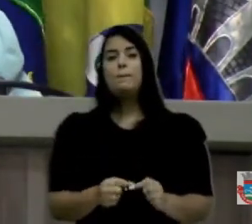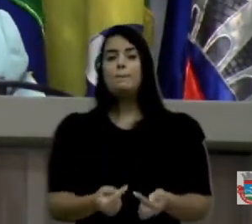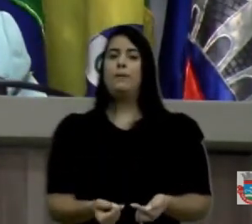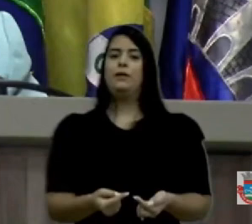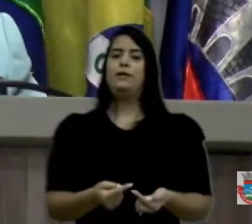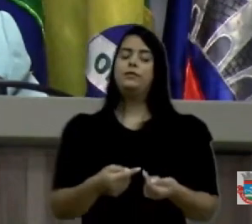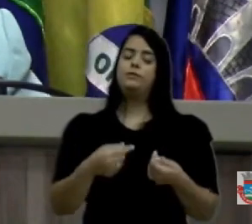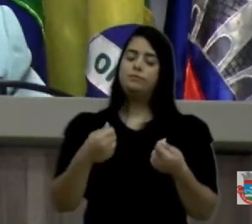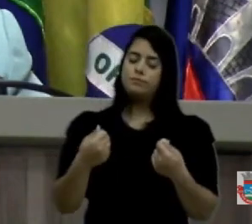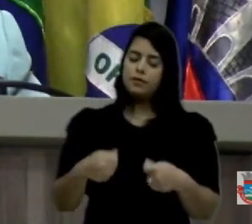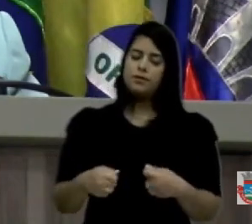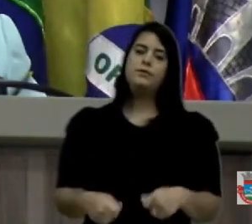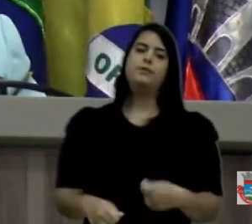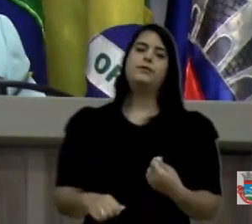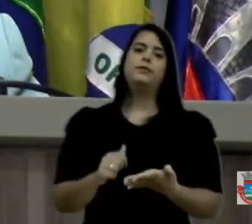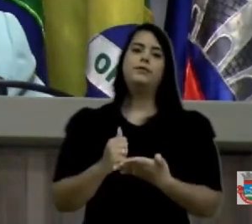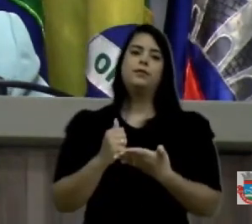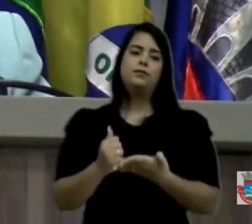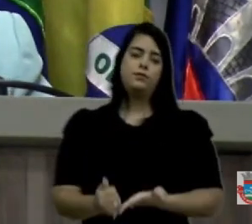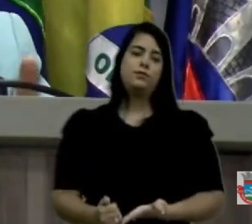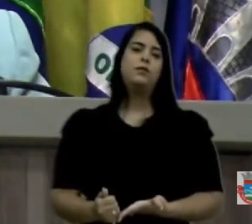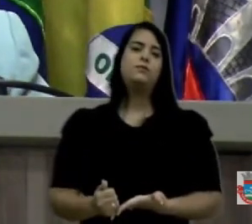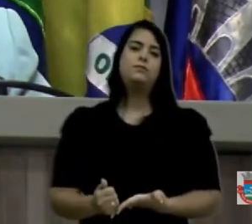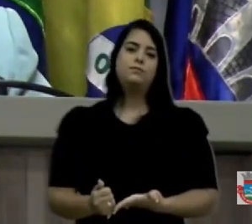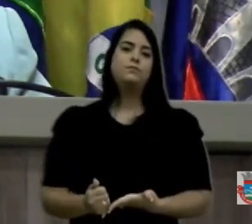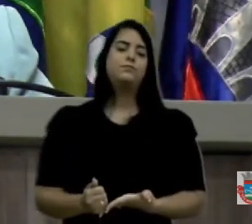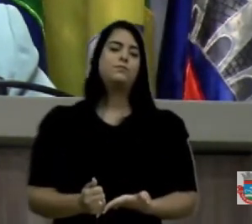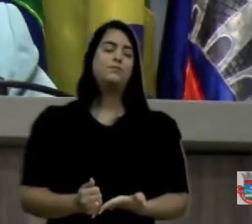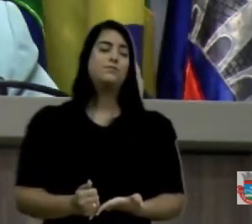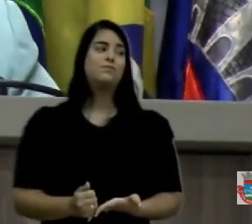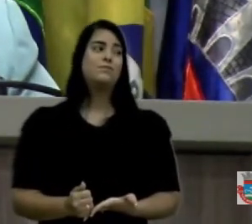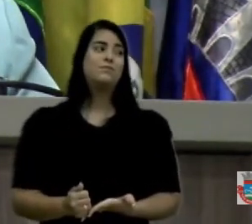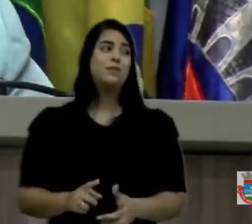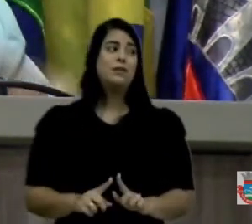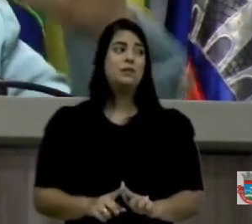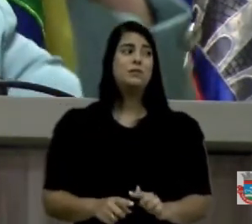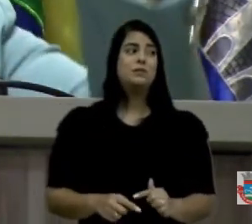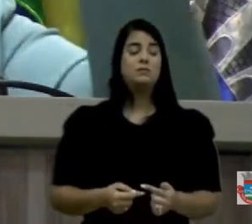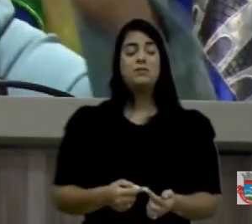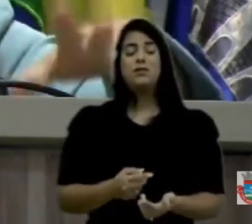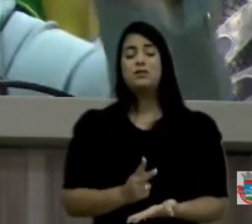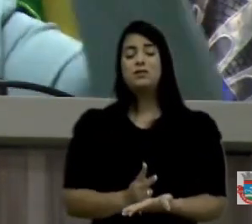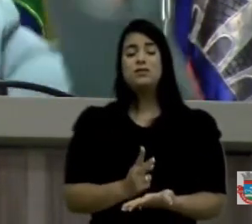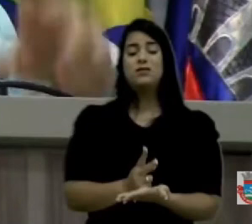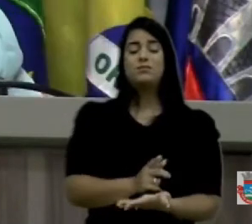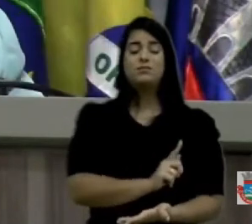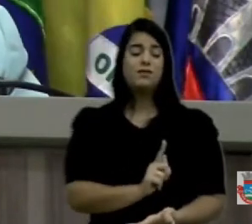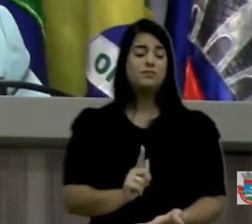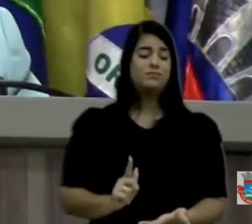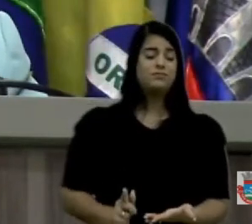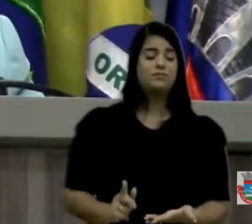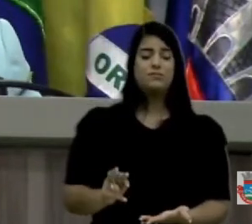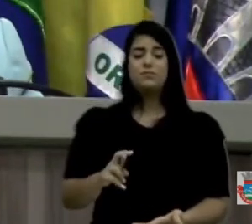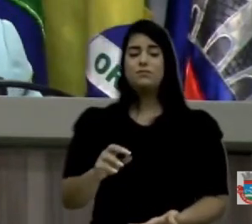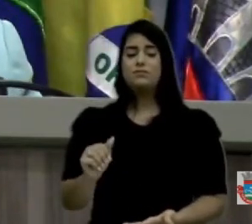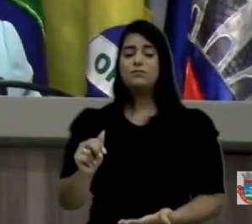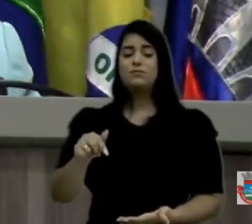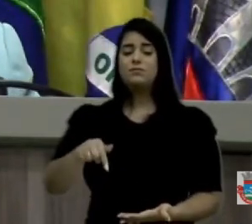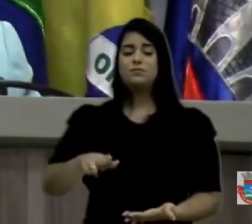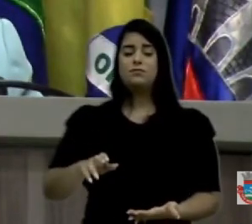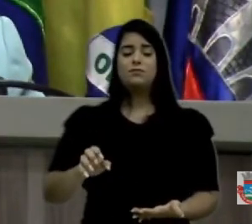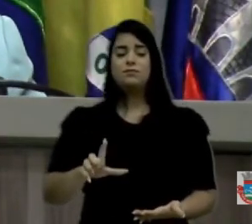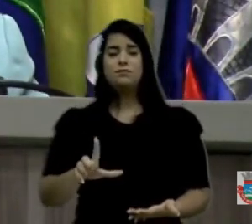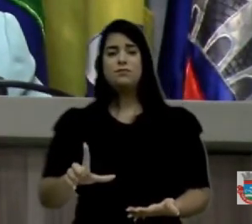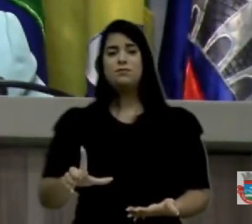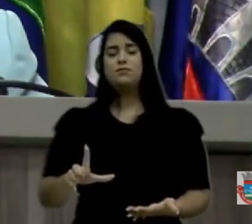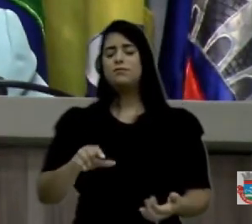ter uma solução infelizmente é o que a gente sempre escuta a Governadora Raquel Lira a cirurgia letiva